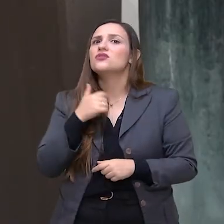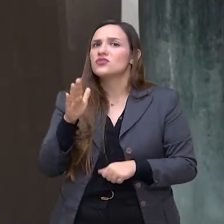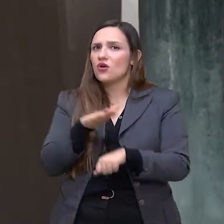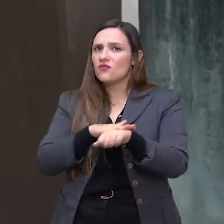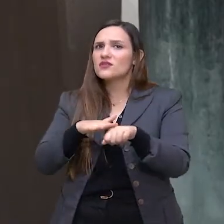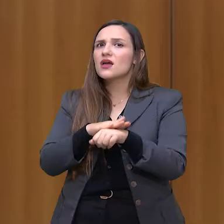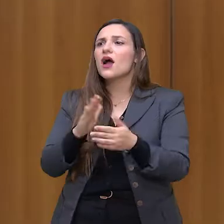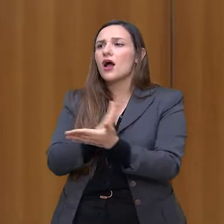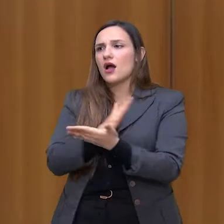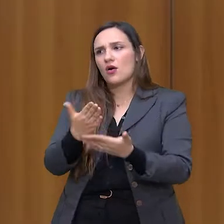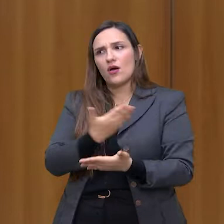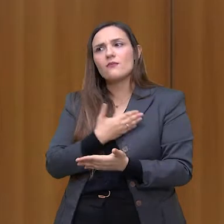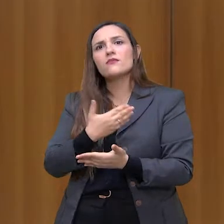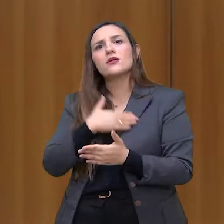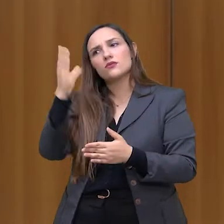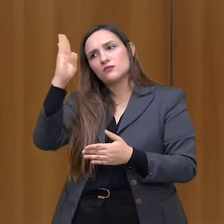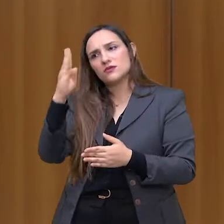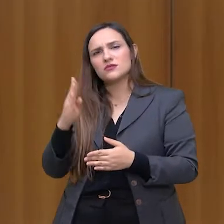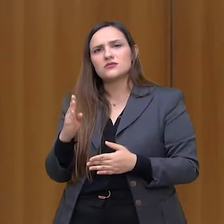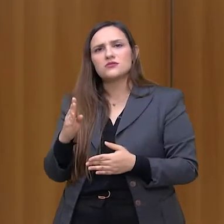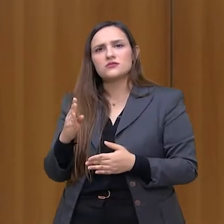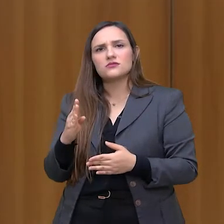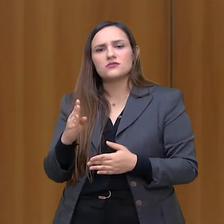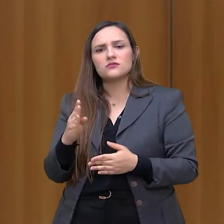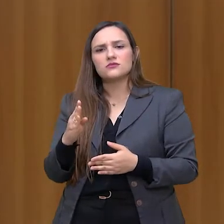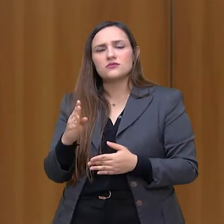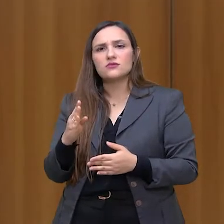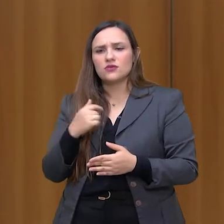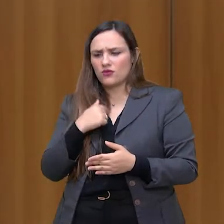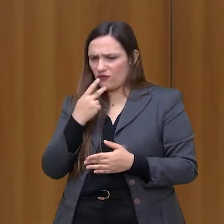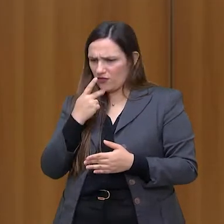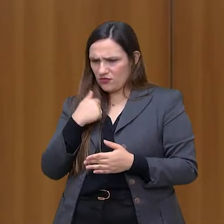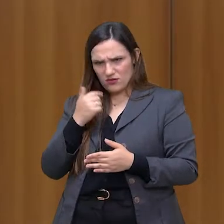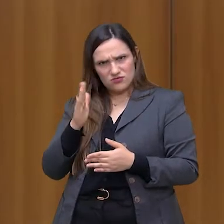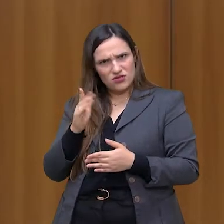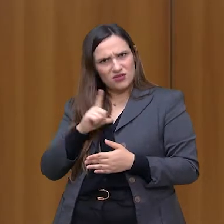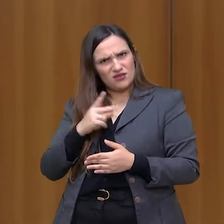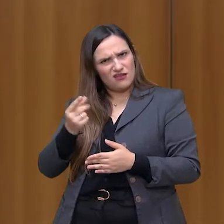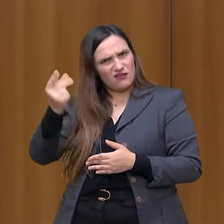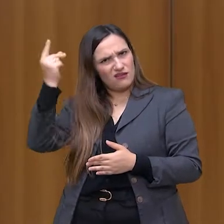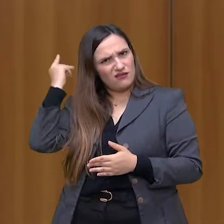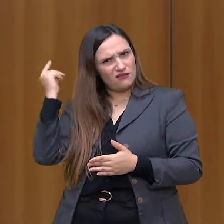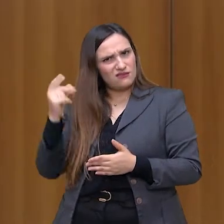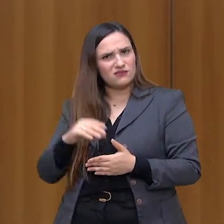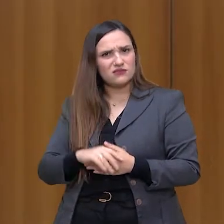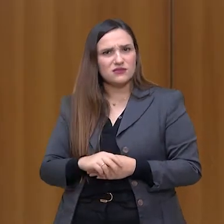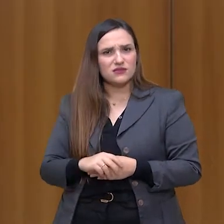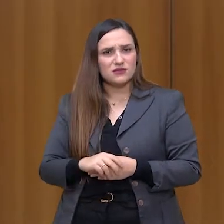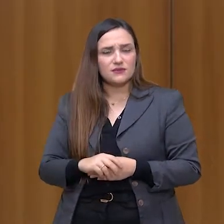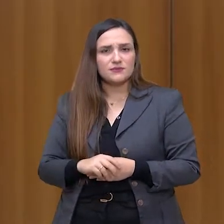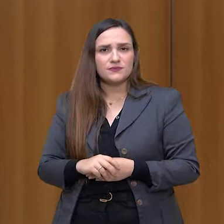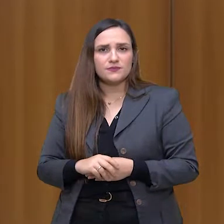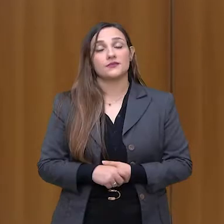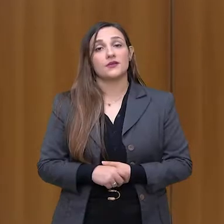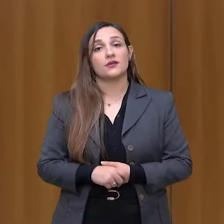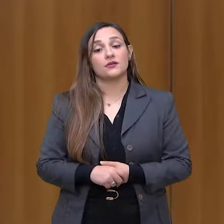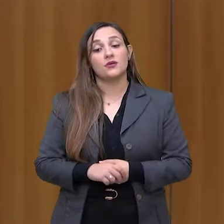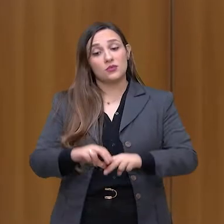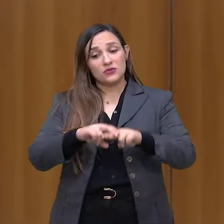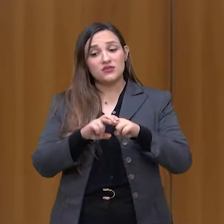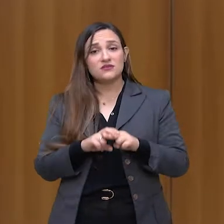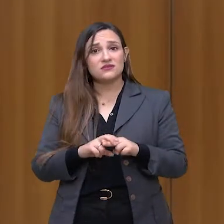vejo, conversando com colegas do Brasil, assim, mas isso aí a gente já tem há anos. Então, assim, nosso tribunal tem esse lado